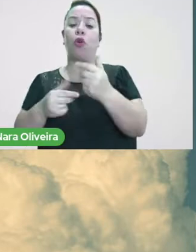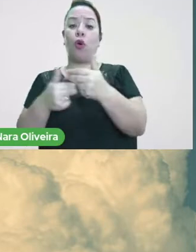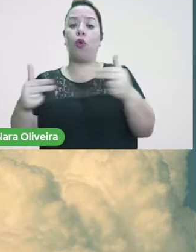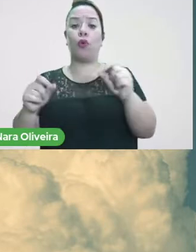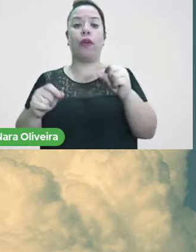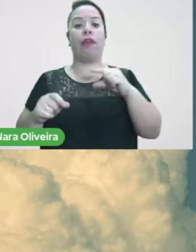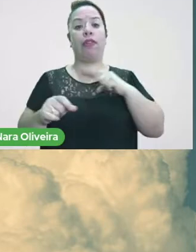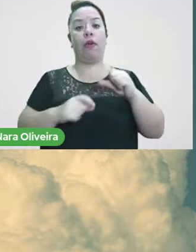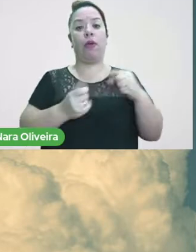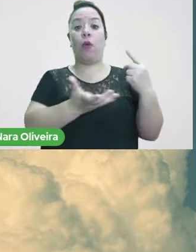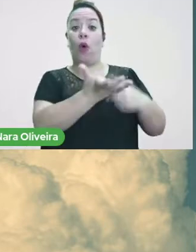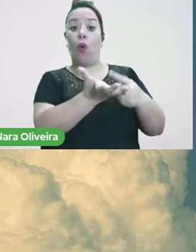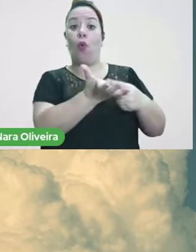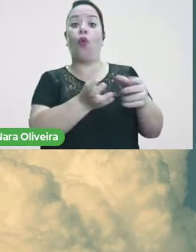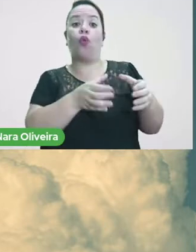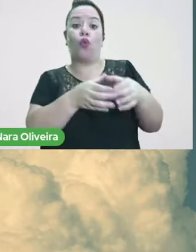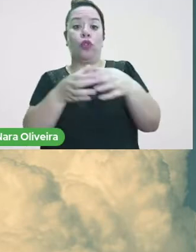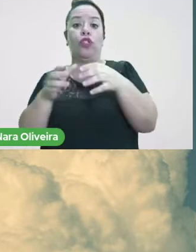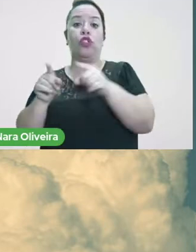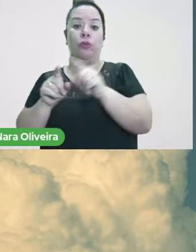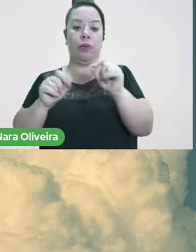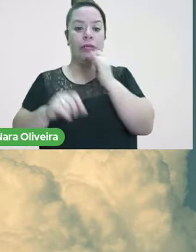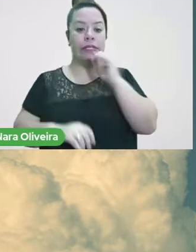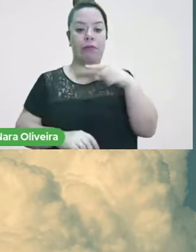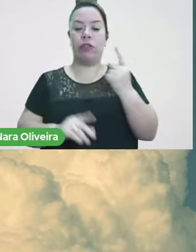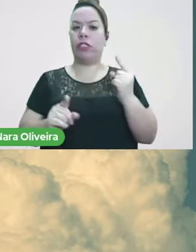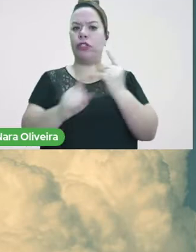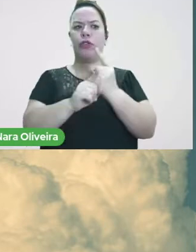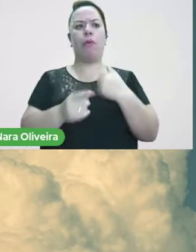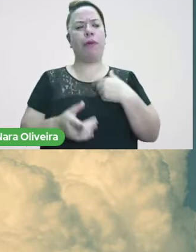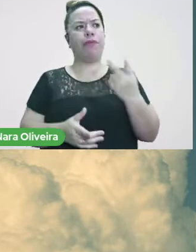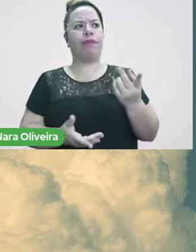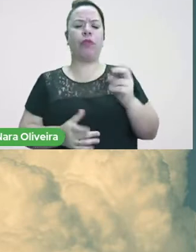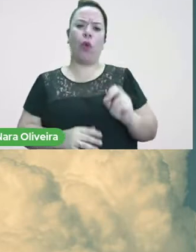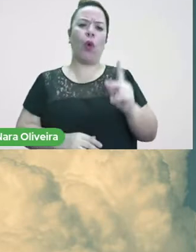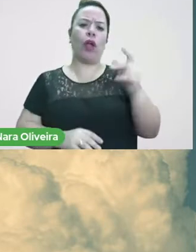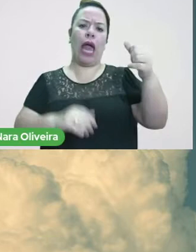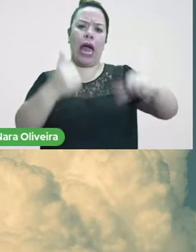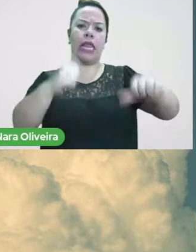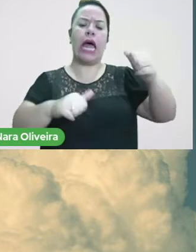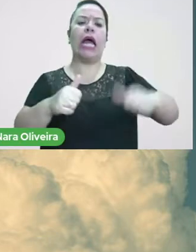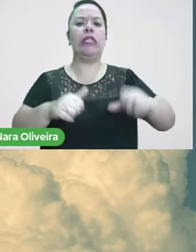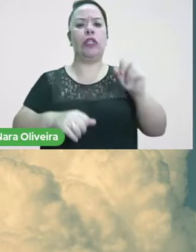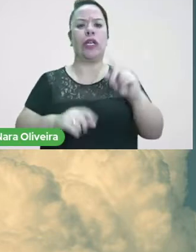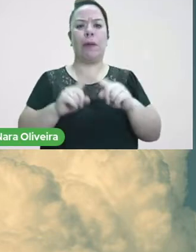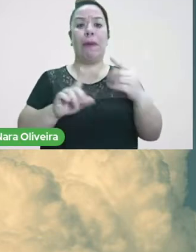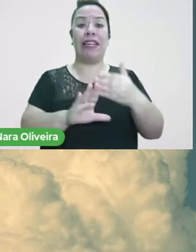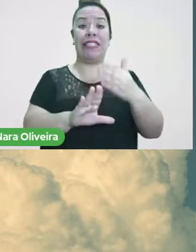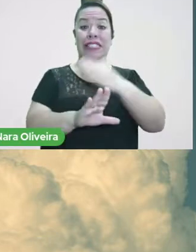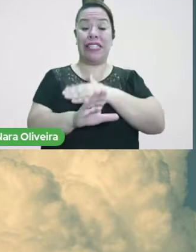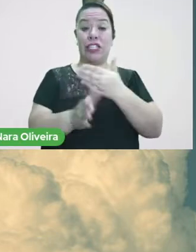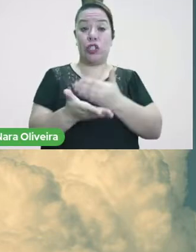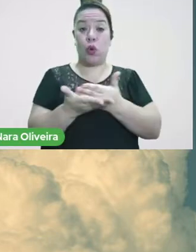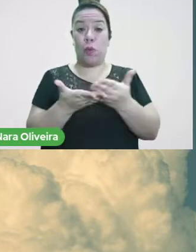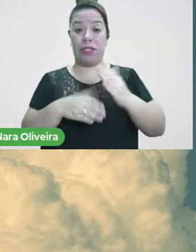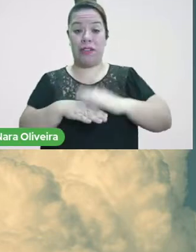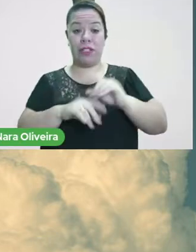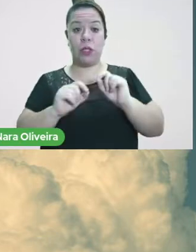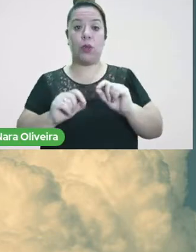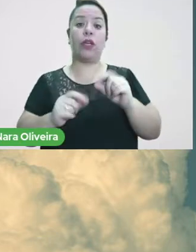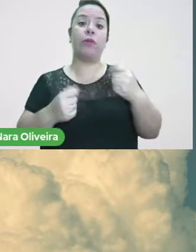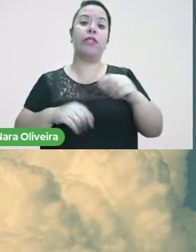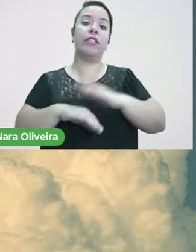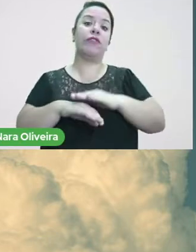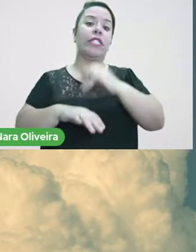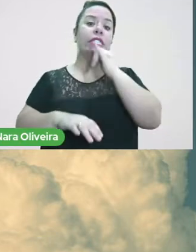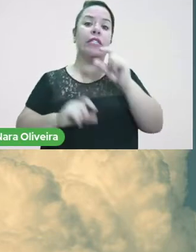time, tá? Então você descobre que, ok, vou fazer análise, só que antes de começar o desenvolvimento, eu quero fazer um kickoff de cards